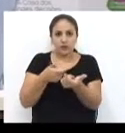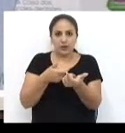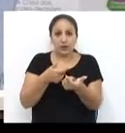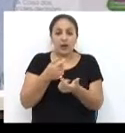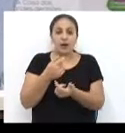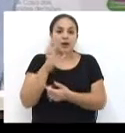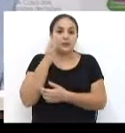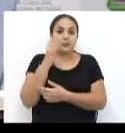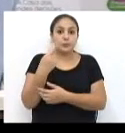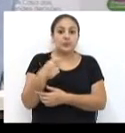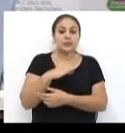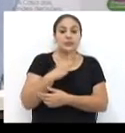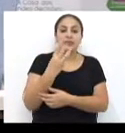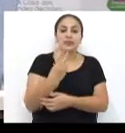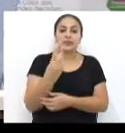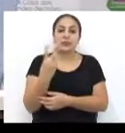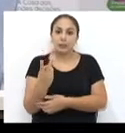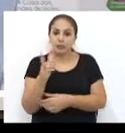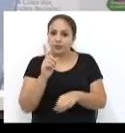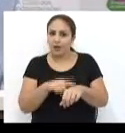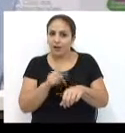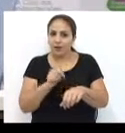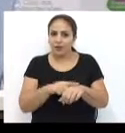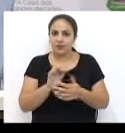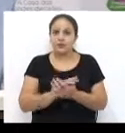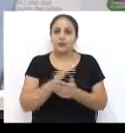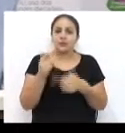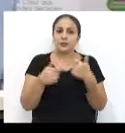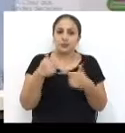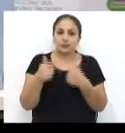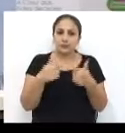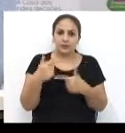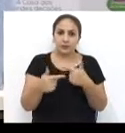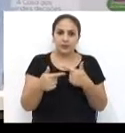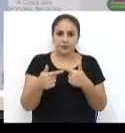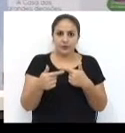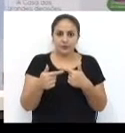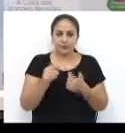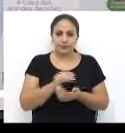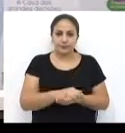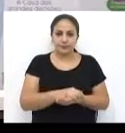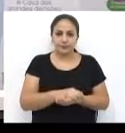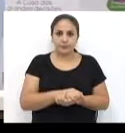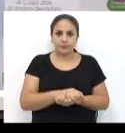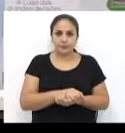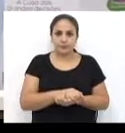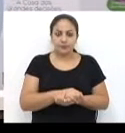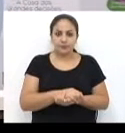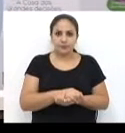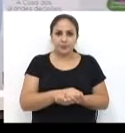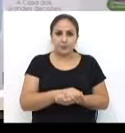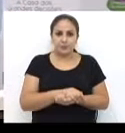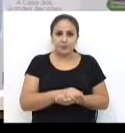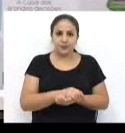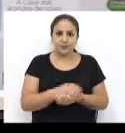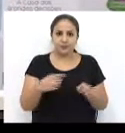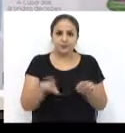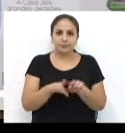32 soldados na ativa, na hora do expediente. Eles estão trabalhando com menos da metade, com 15. Com